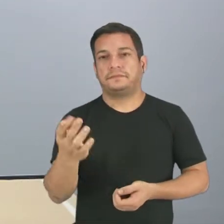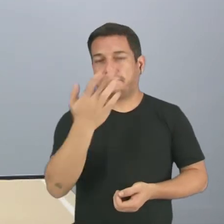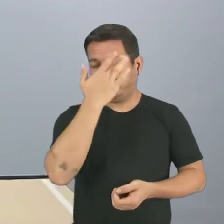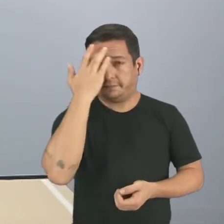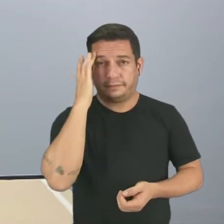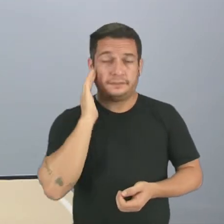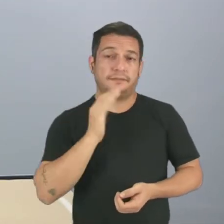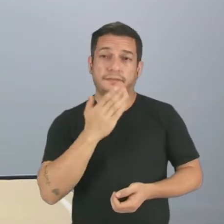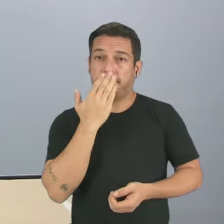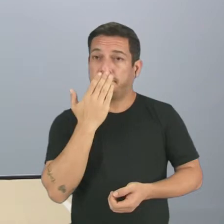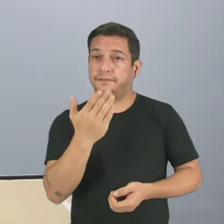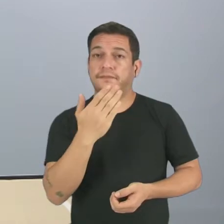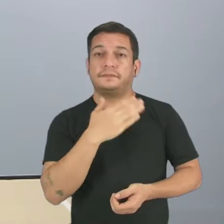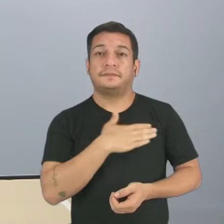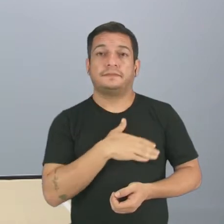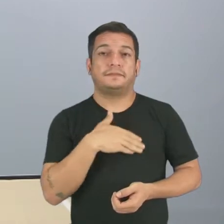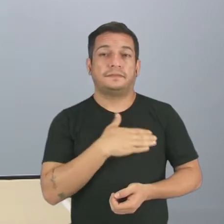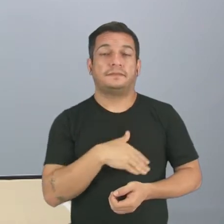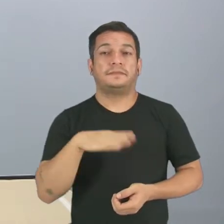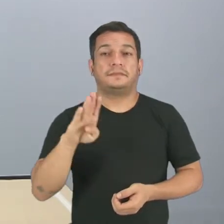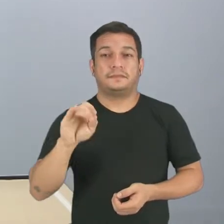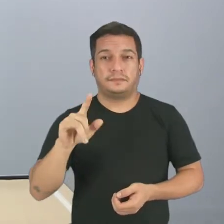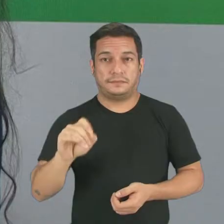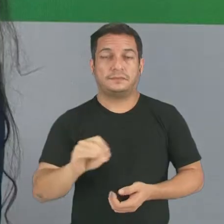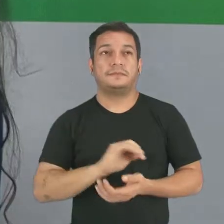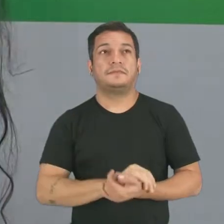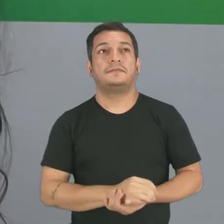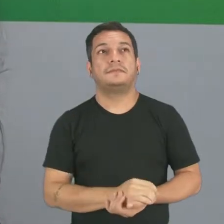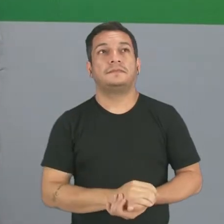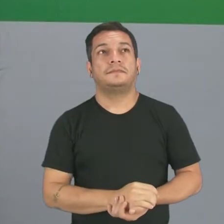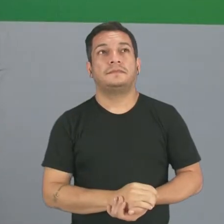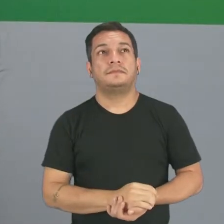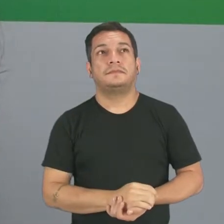pessoas preferiram o bolo de aniversário? Vamos lá.